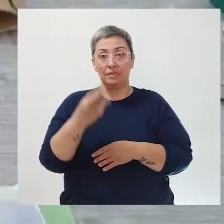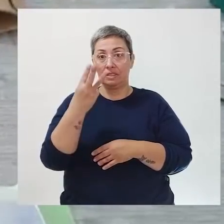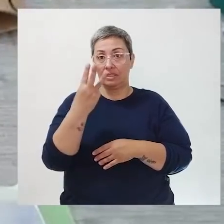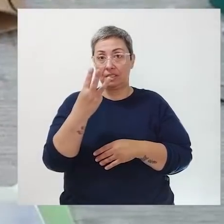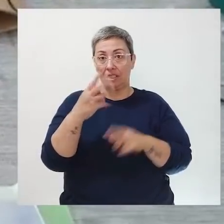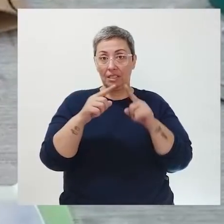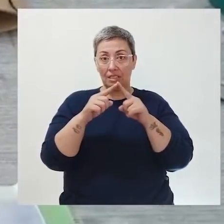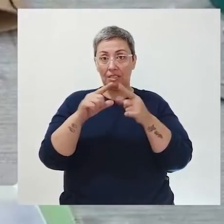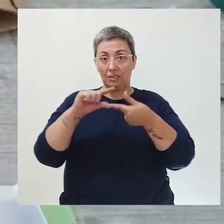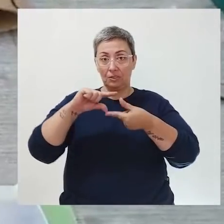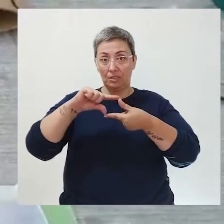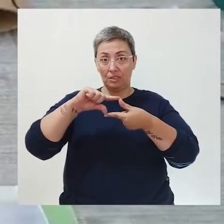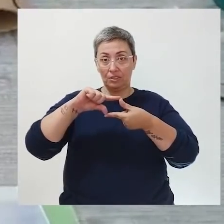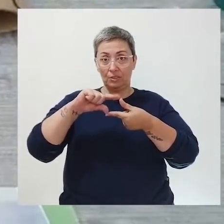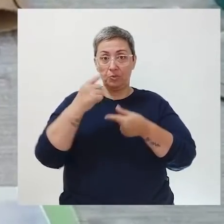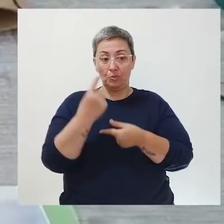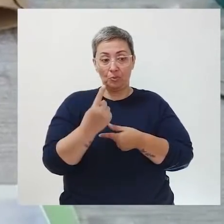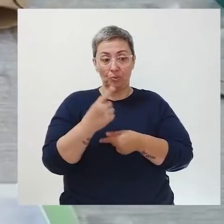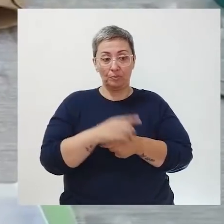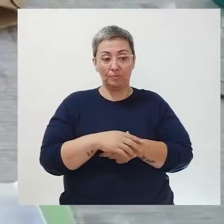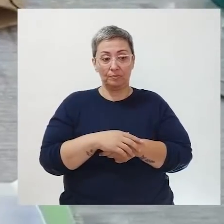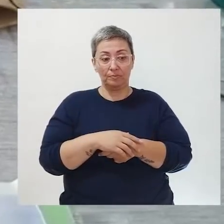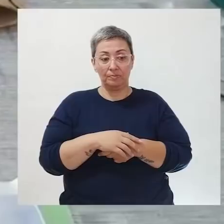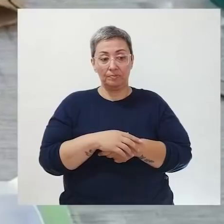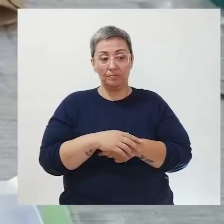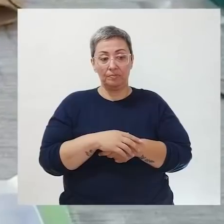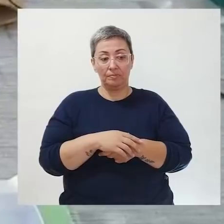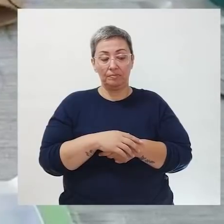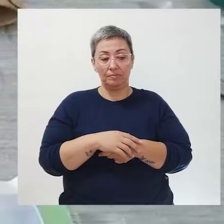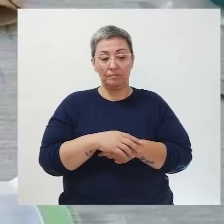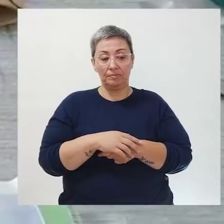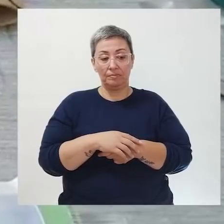3 quadradinhos, ó, 1,